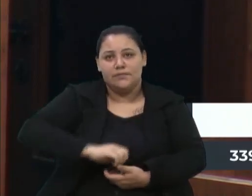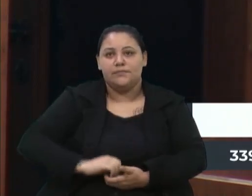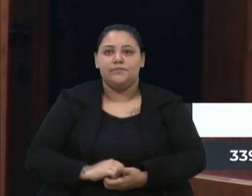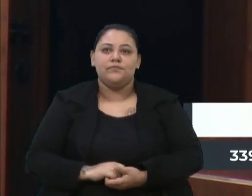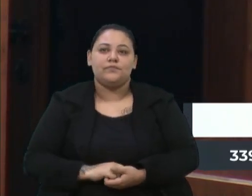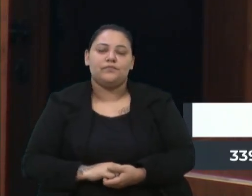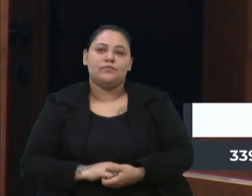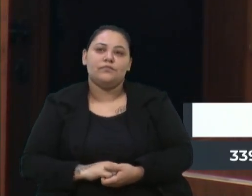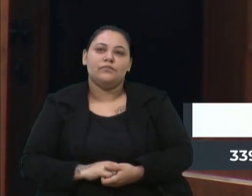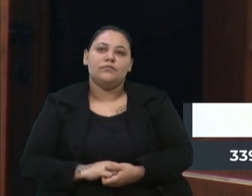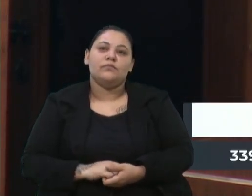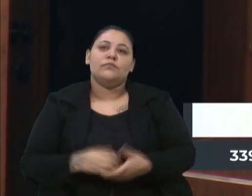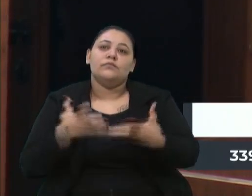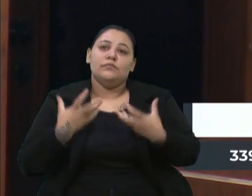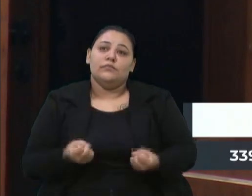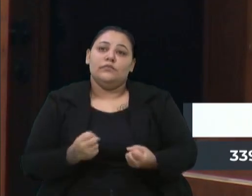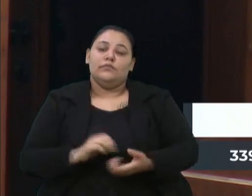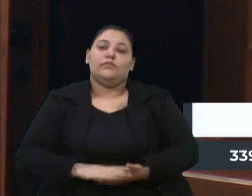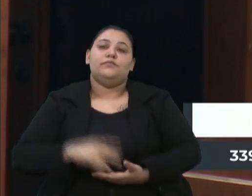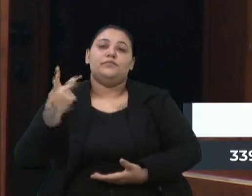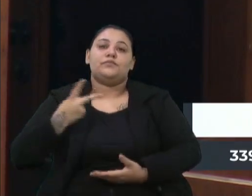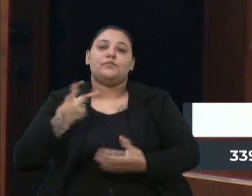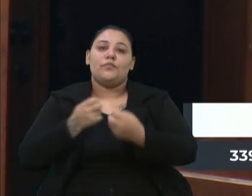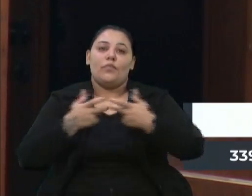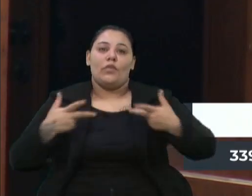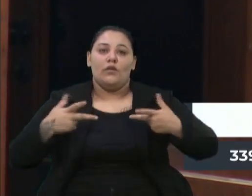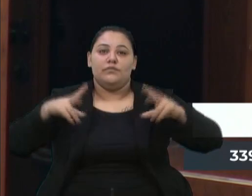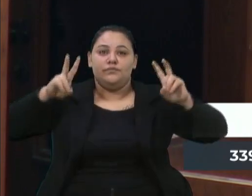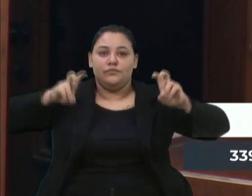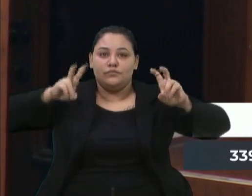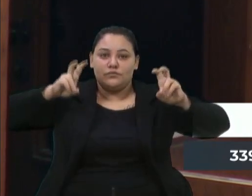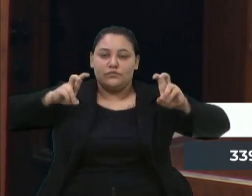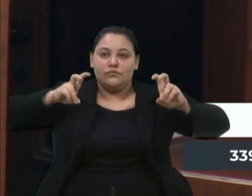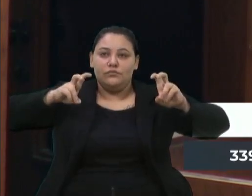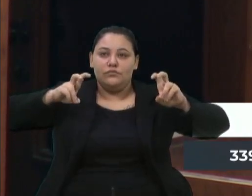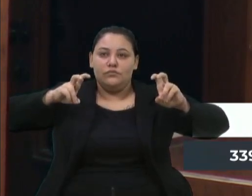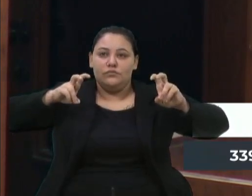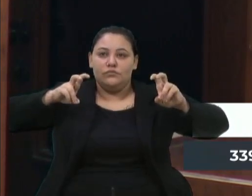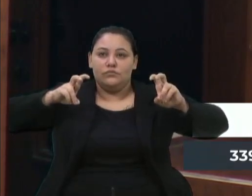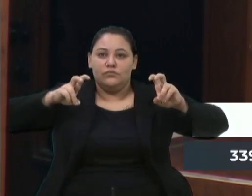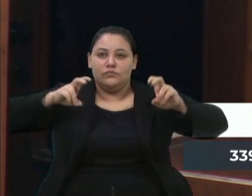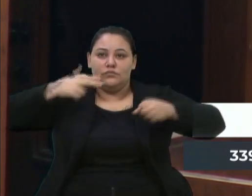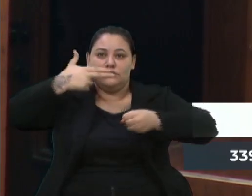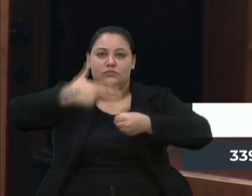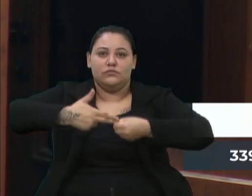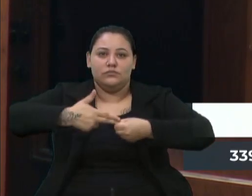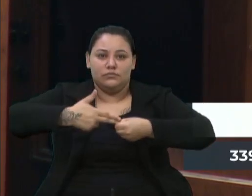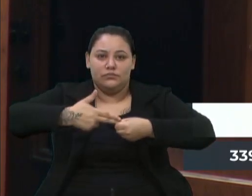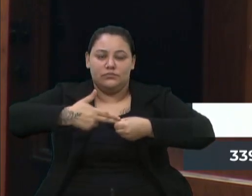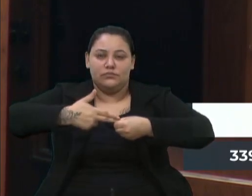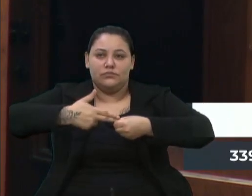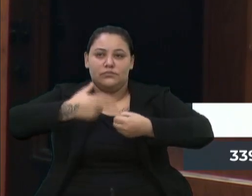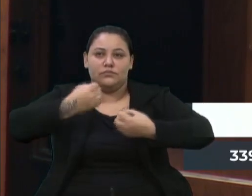vamos assumir dois sobre a questão da gasolina